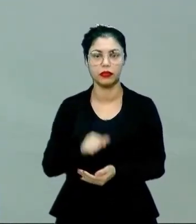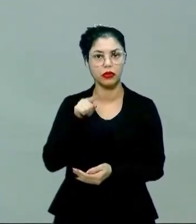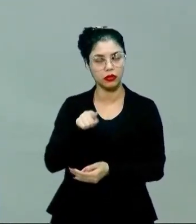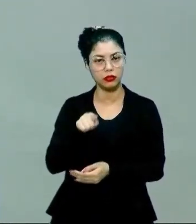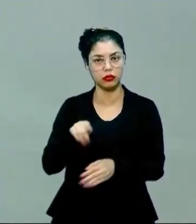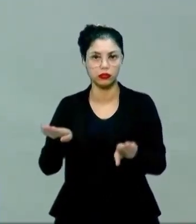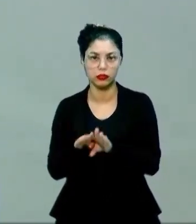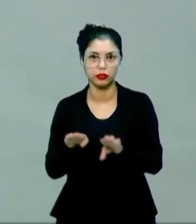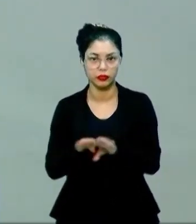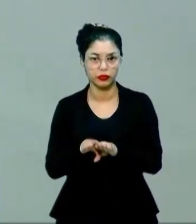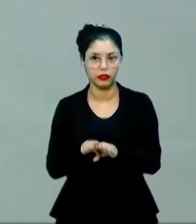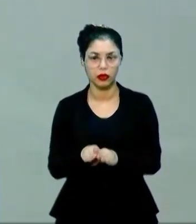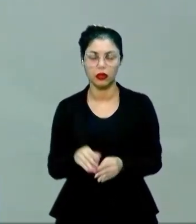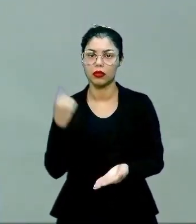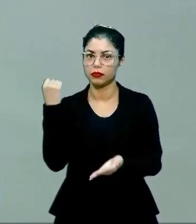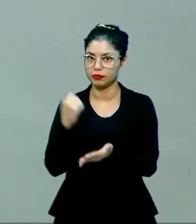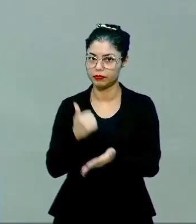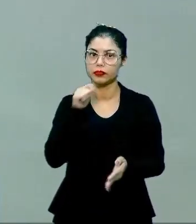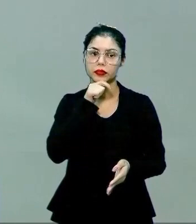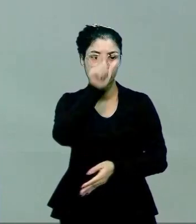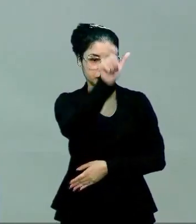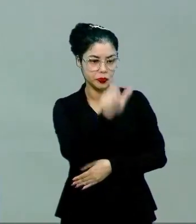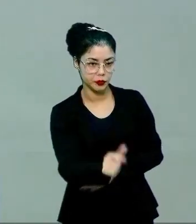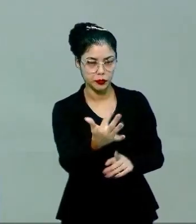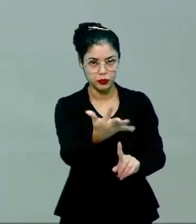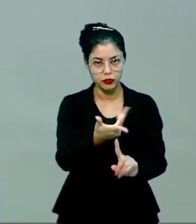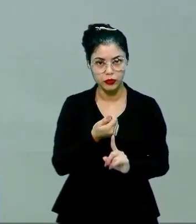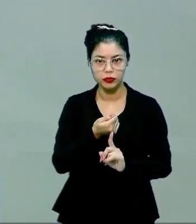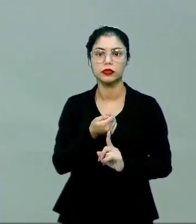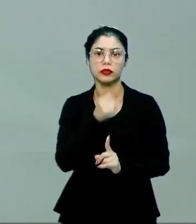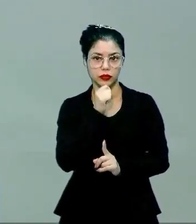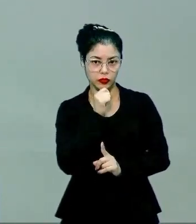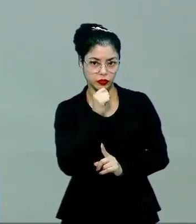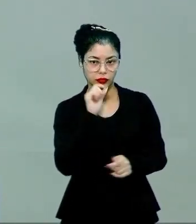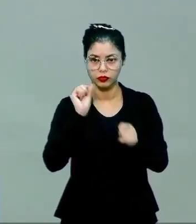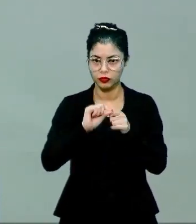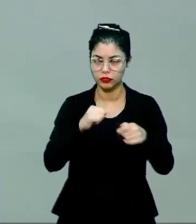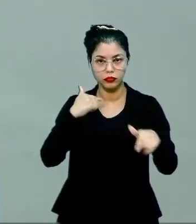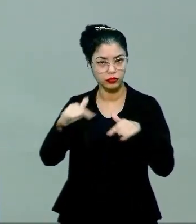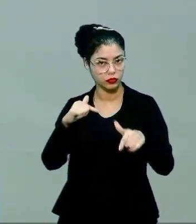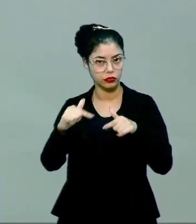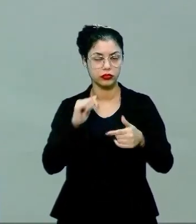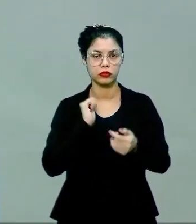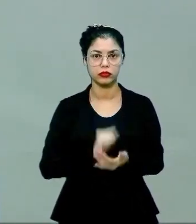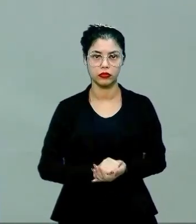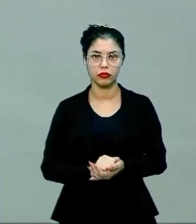vai estar ali contratando os artistas e fazendo com que eles trabalhem